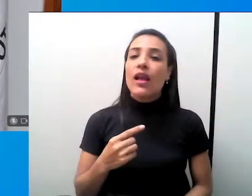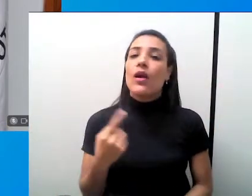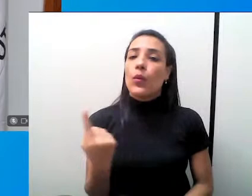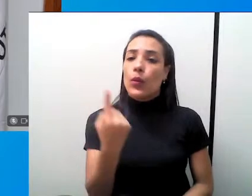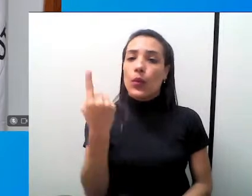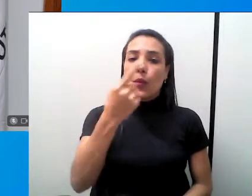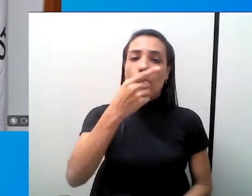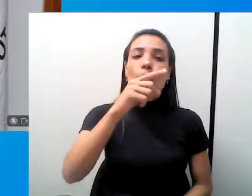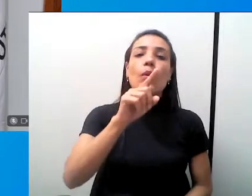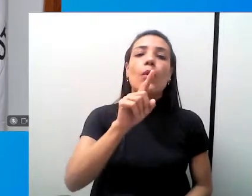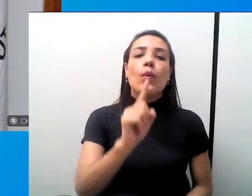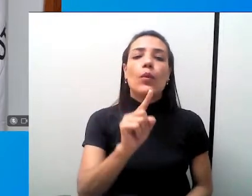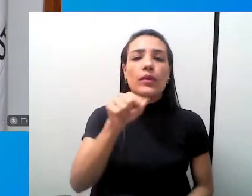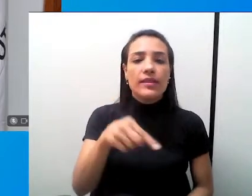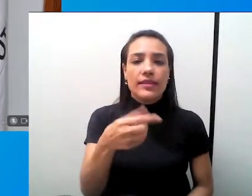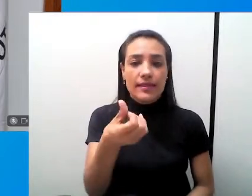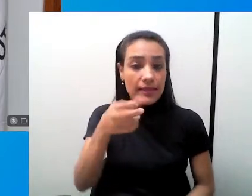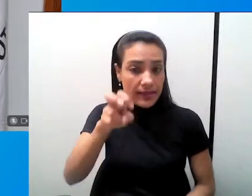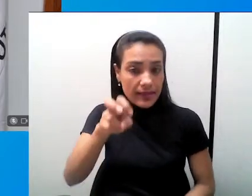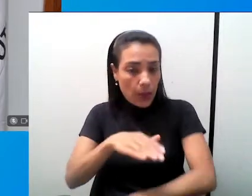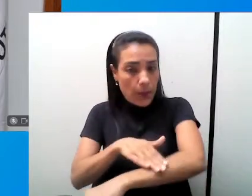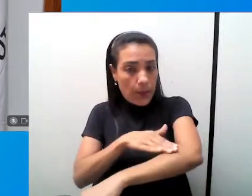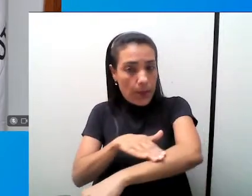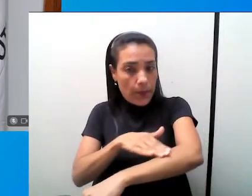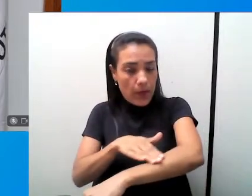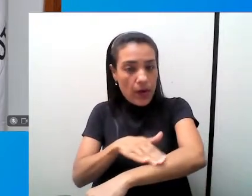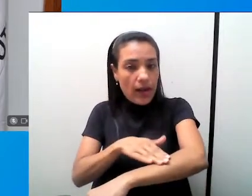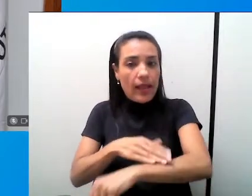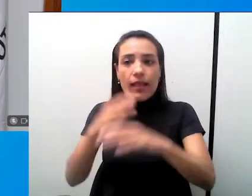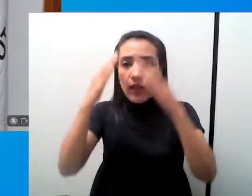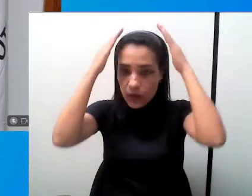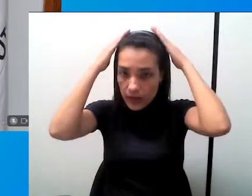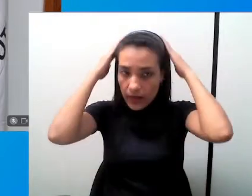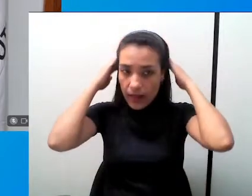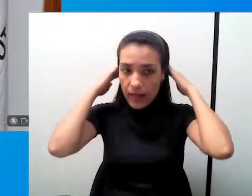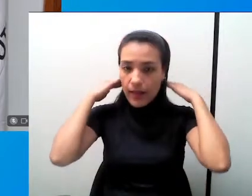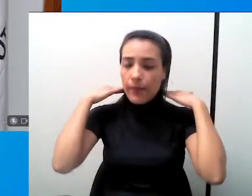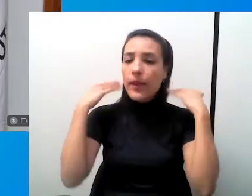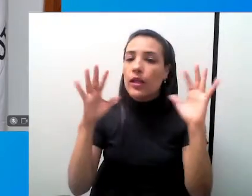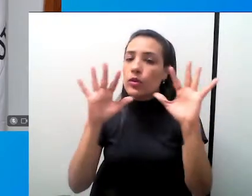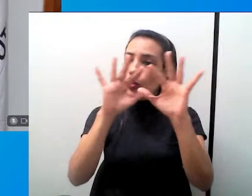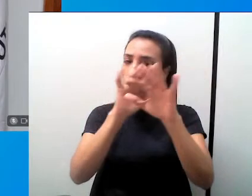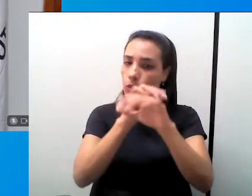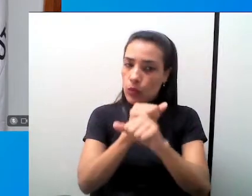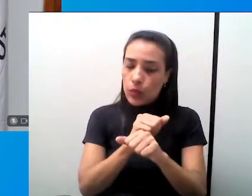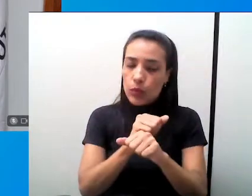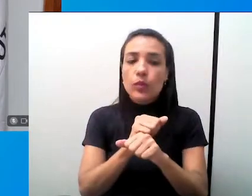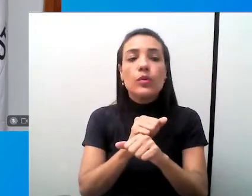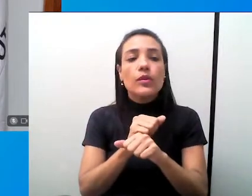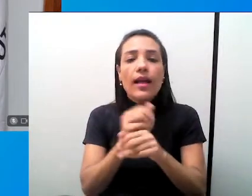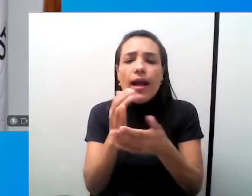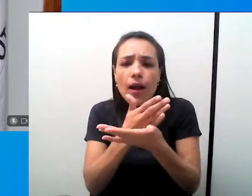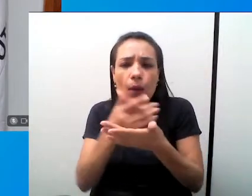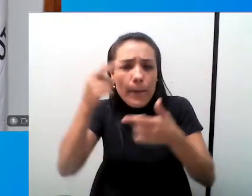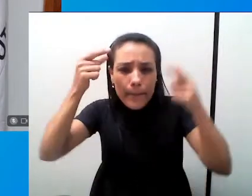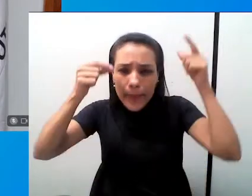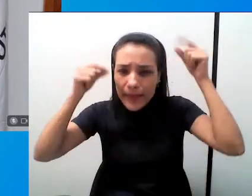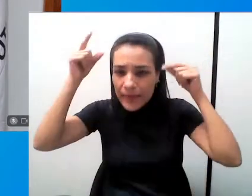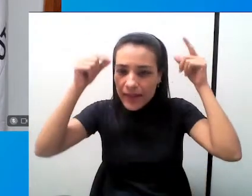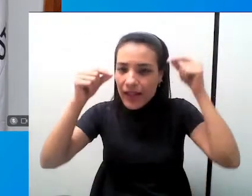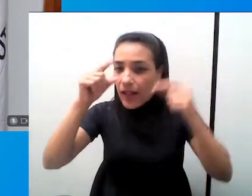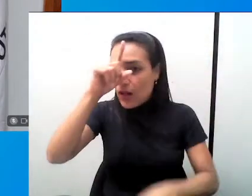1,65m, pele morena, cabelos negros, com algumas luzes,